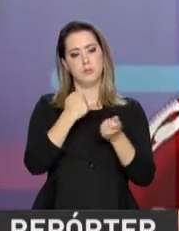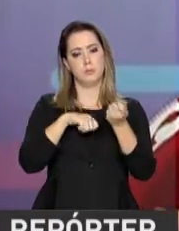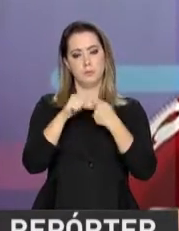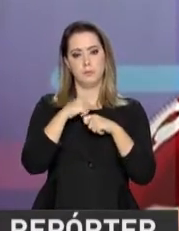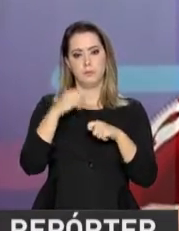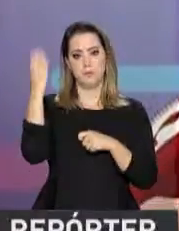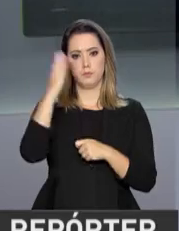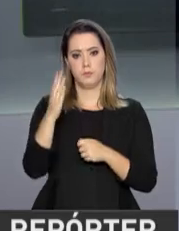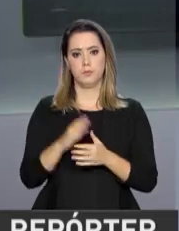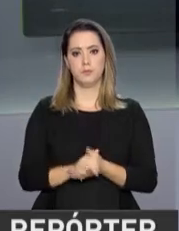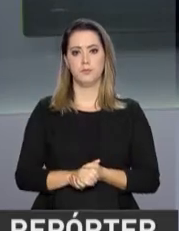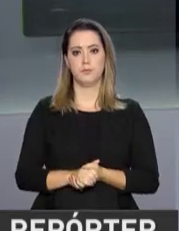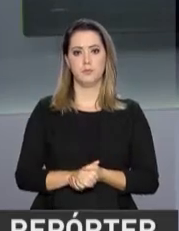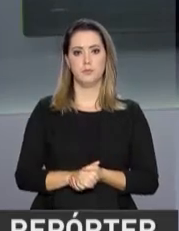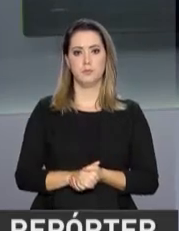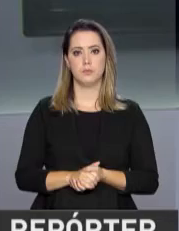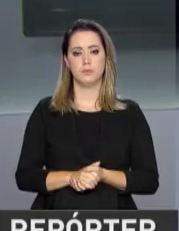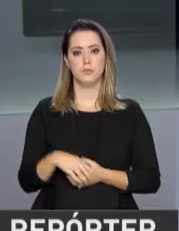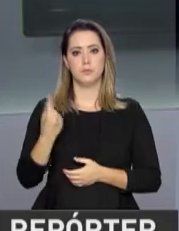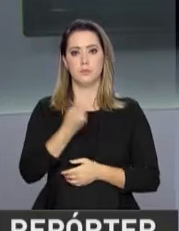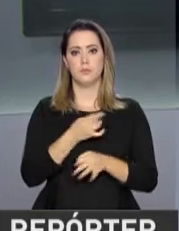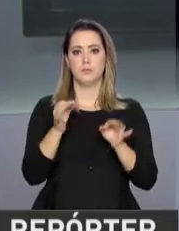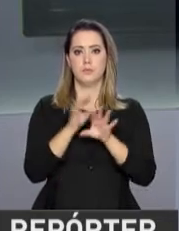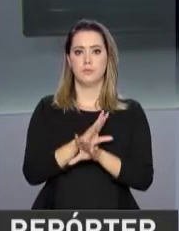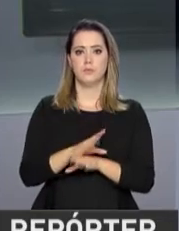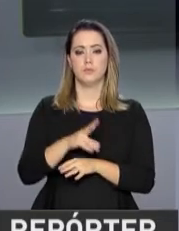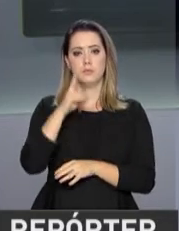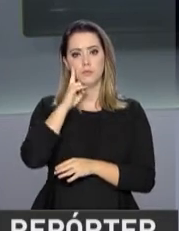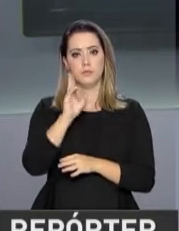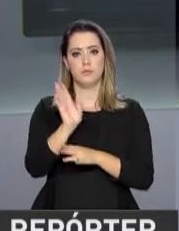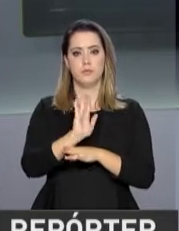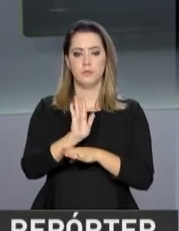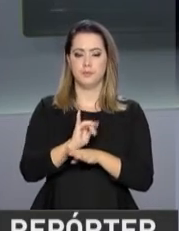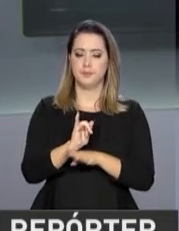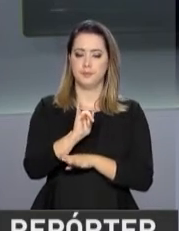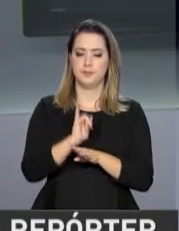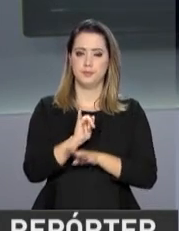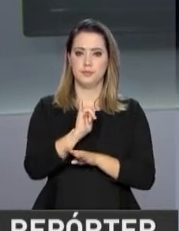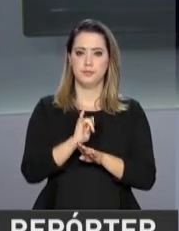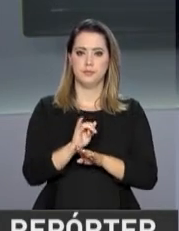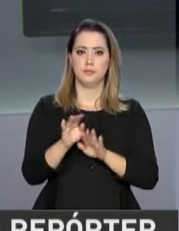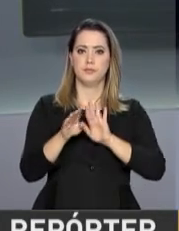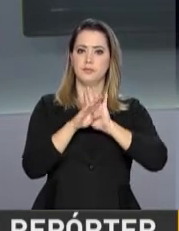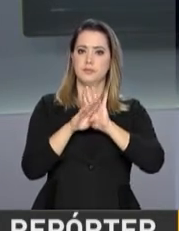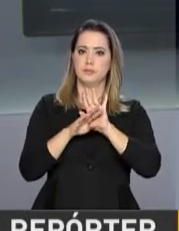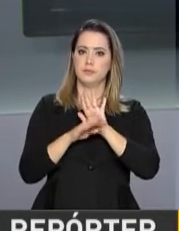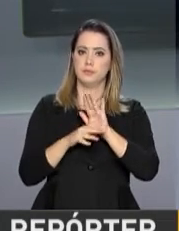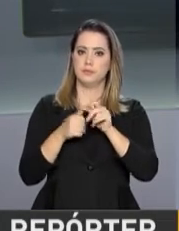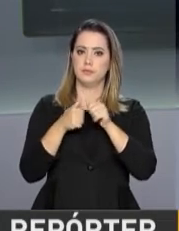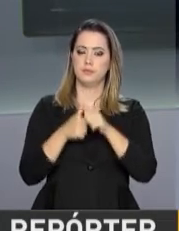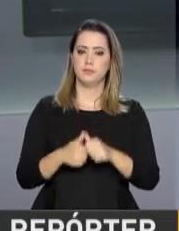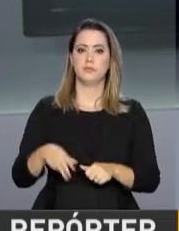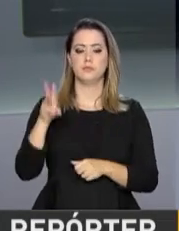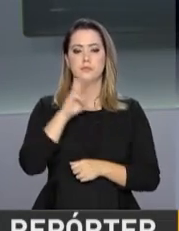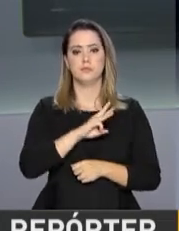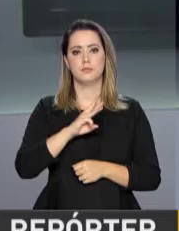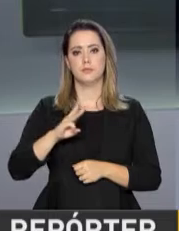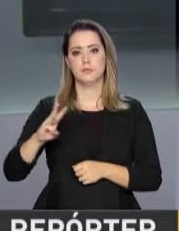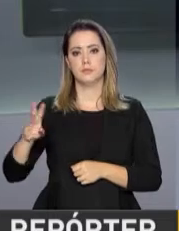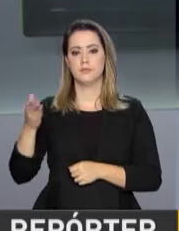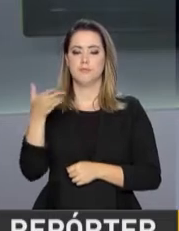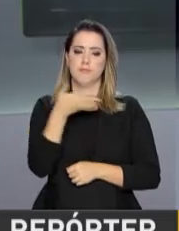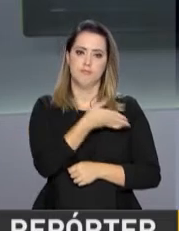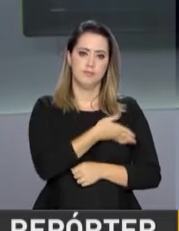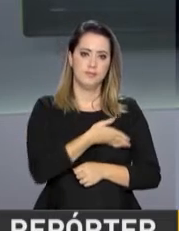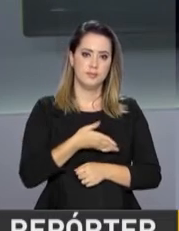brasileira nós ficamos por aqui e você pode rever as reportagens no youtube toda a nossa programação também está